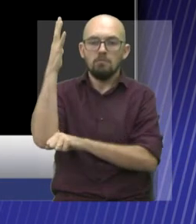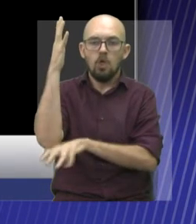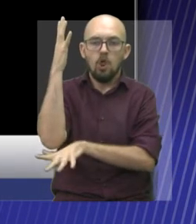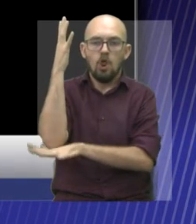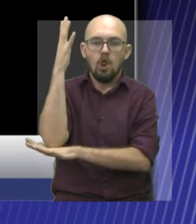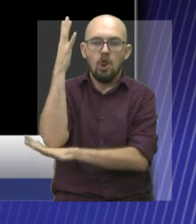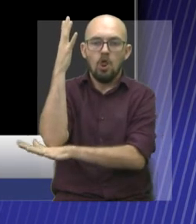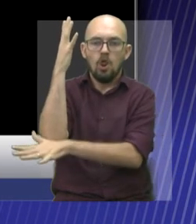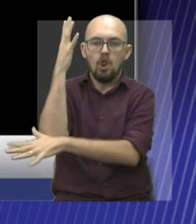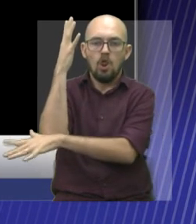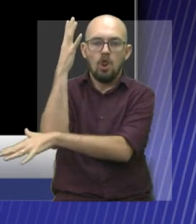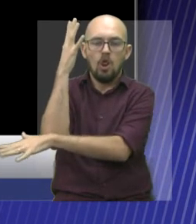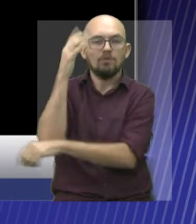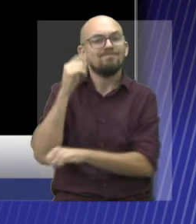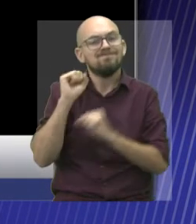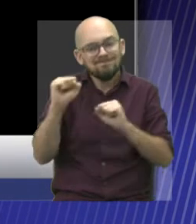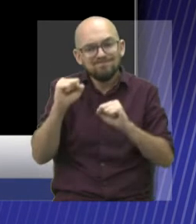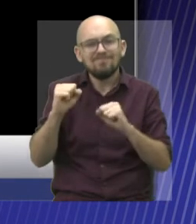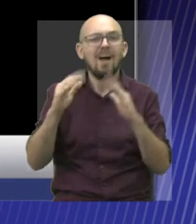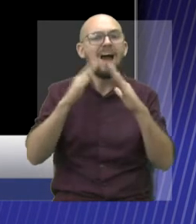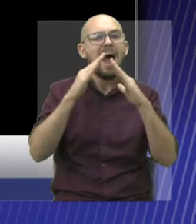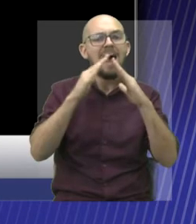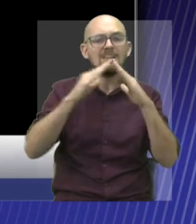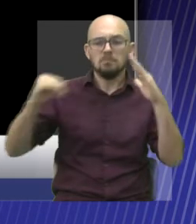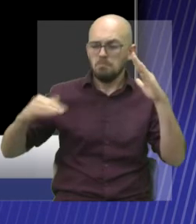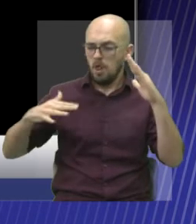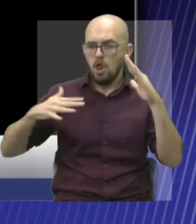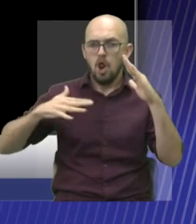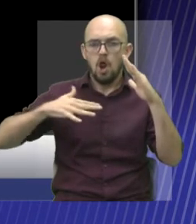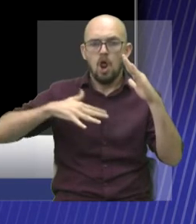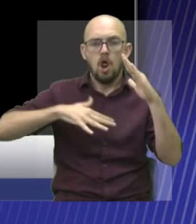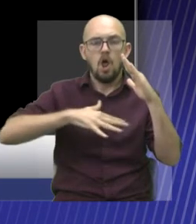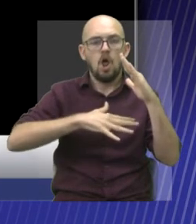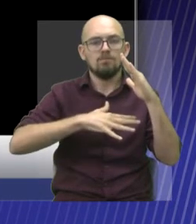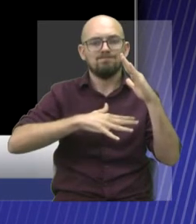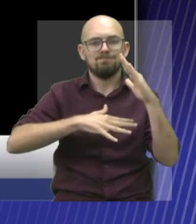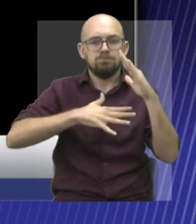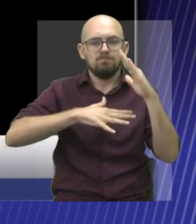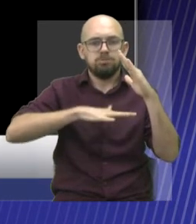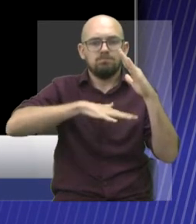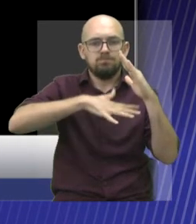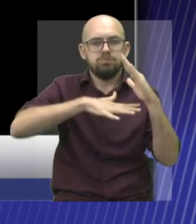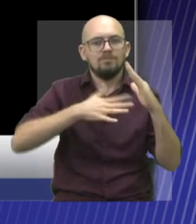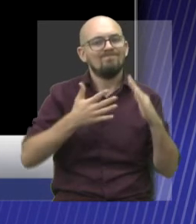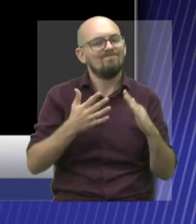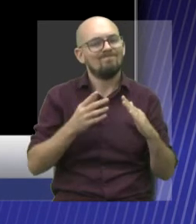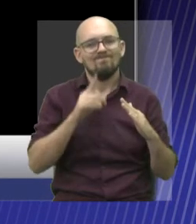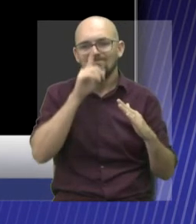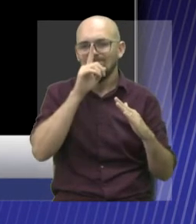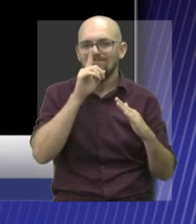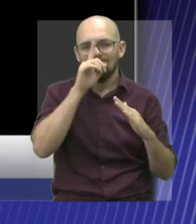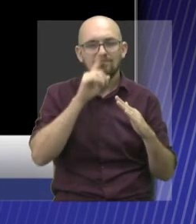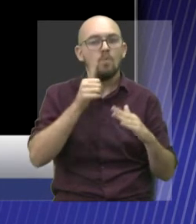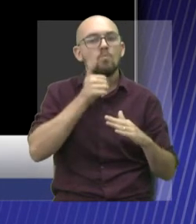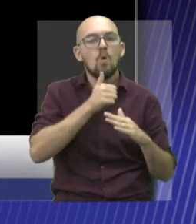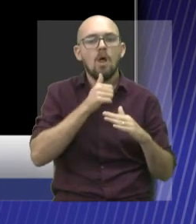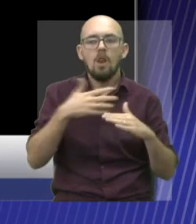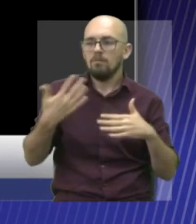ó, e ela adentrou na casa, no quintal dessa mulher, que mora lá,